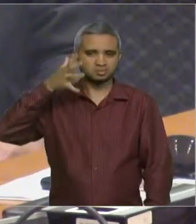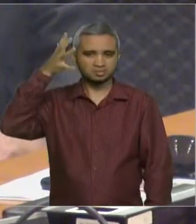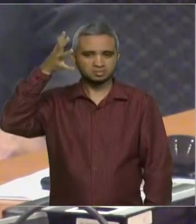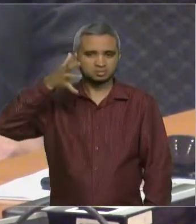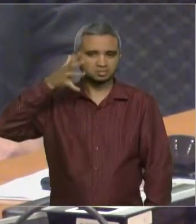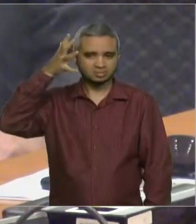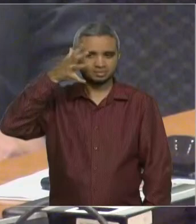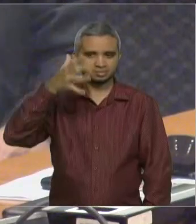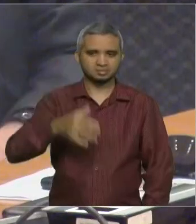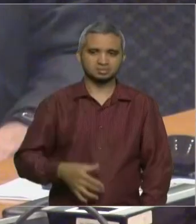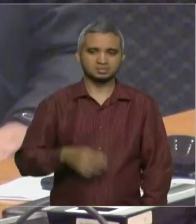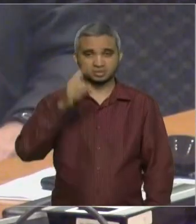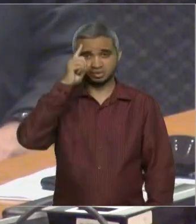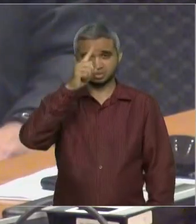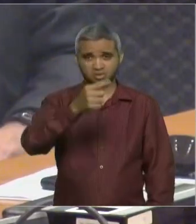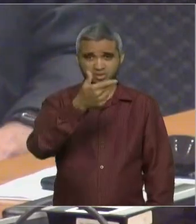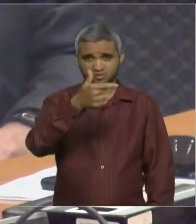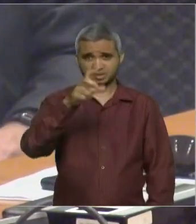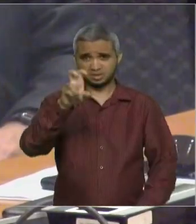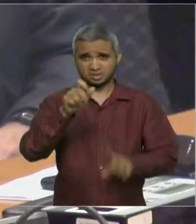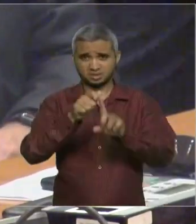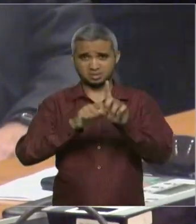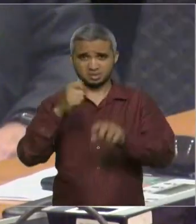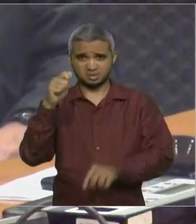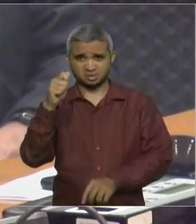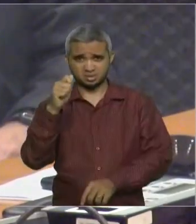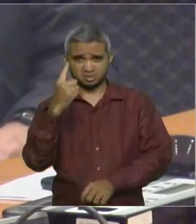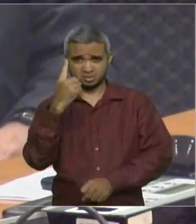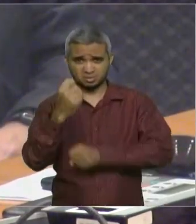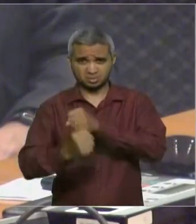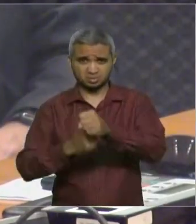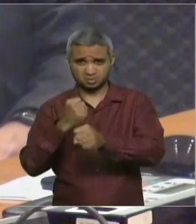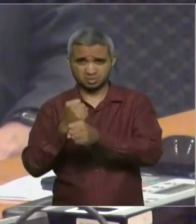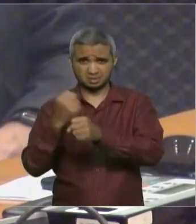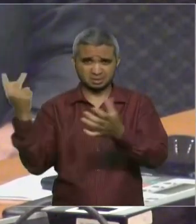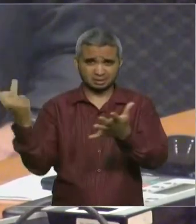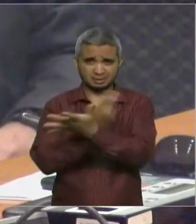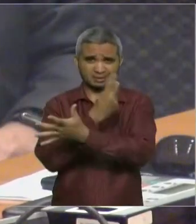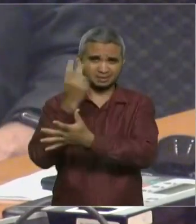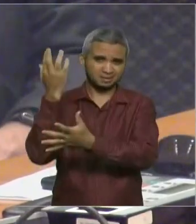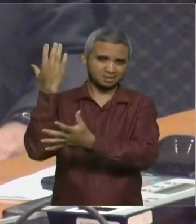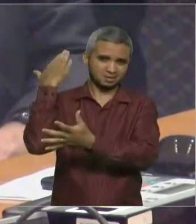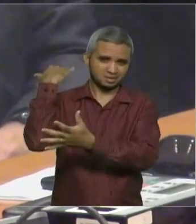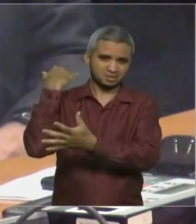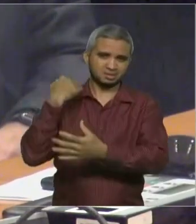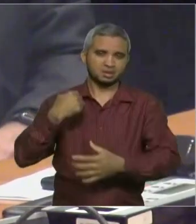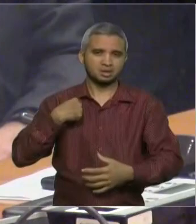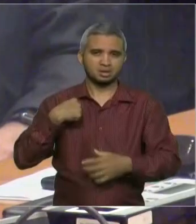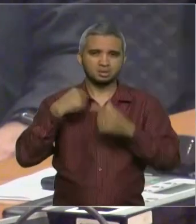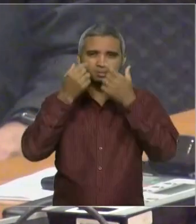que no dia 25 de agosto se completou um ano, os meus olhos já começaram a encher de lágrimas.